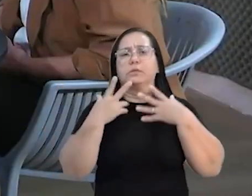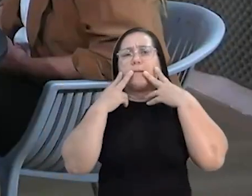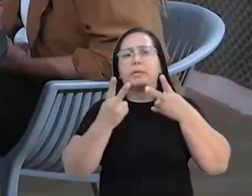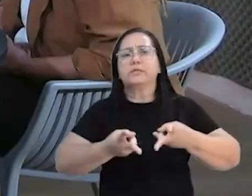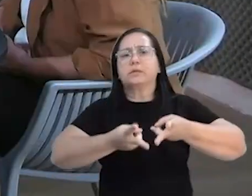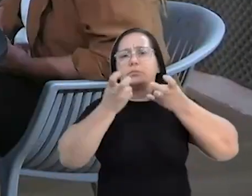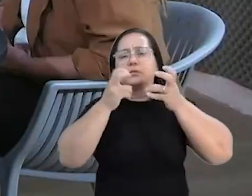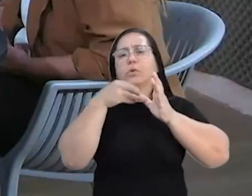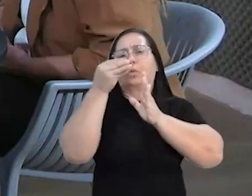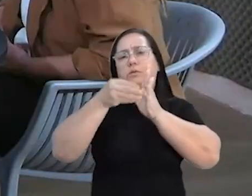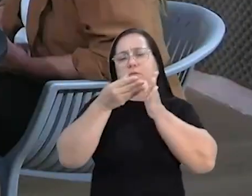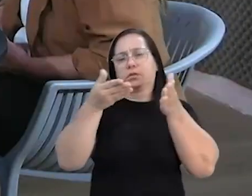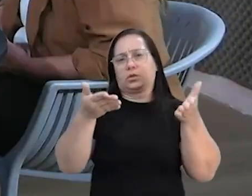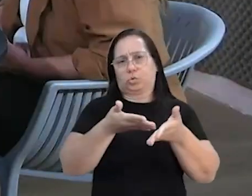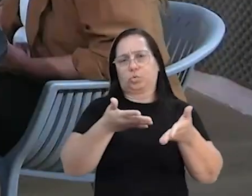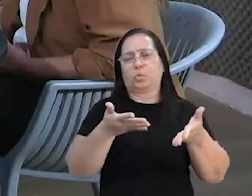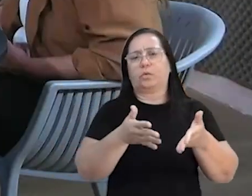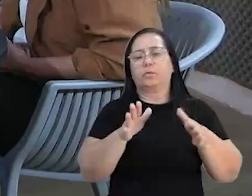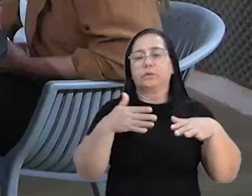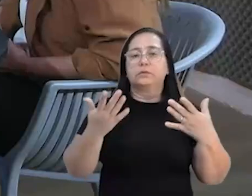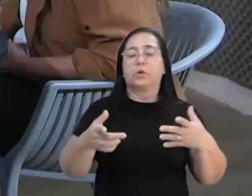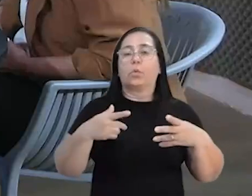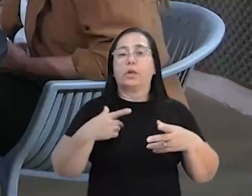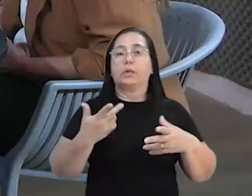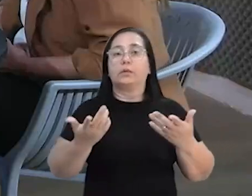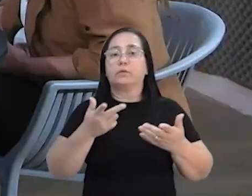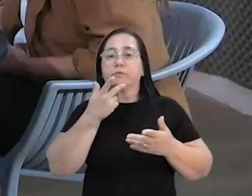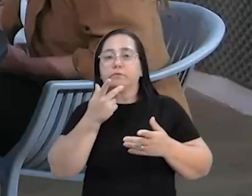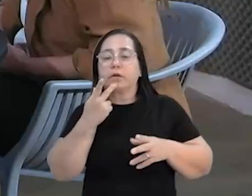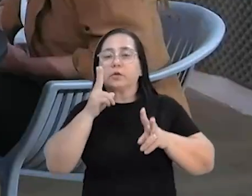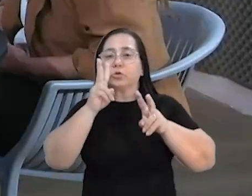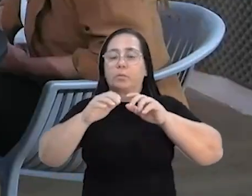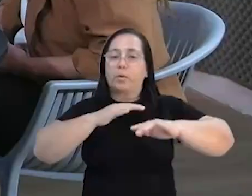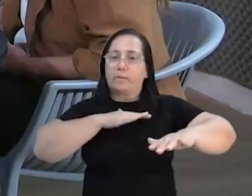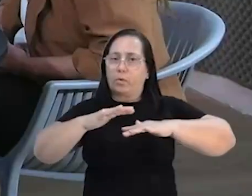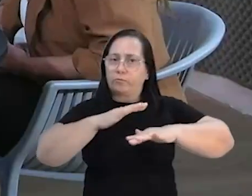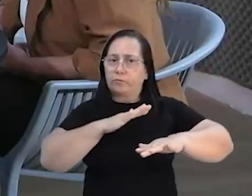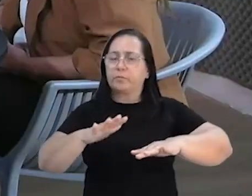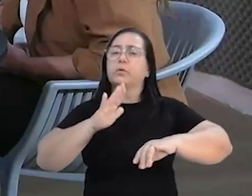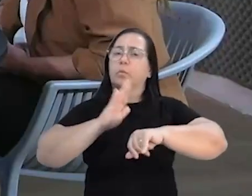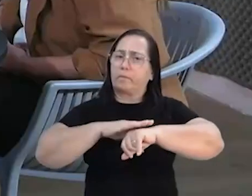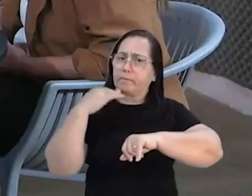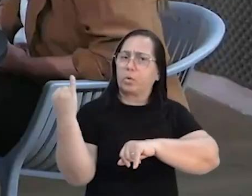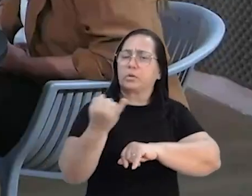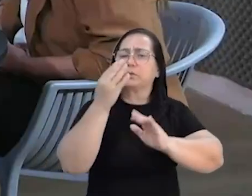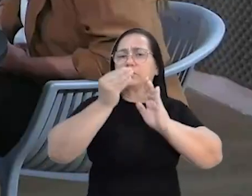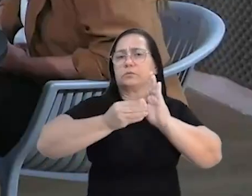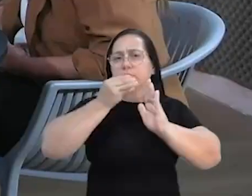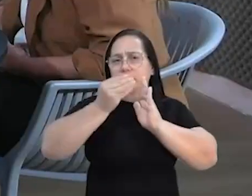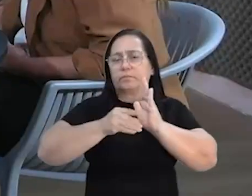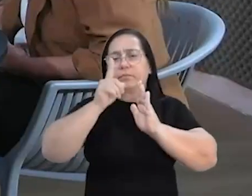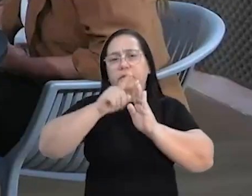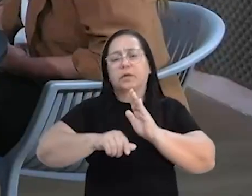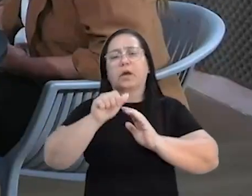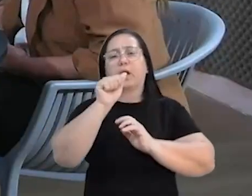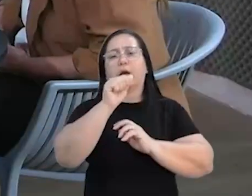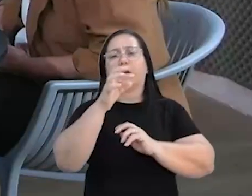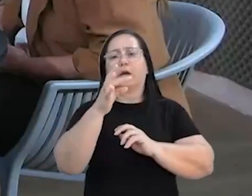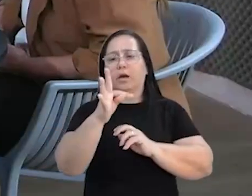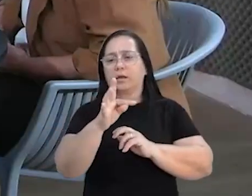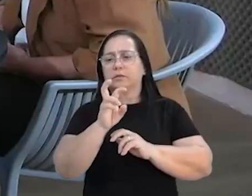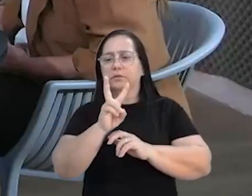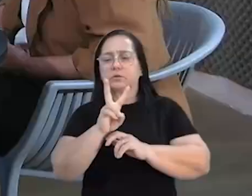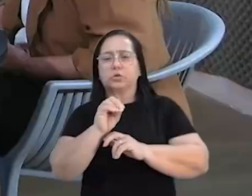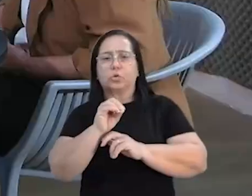design atual também. Tanto que ele precede a um movimento que foi bastante importante para o design, que é o Art Nouveau, né? O